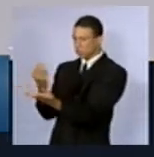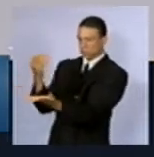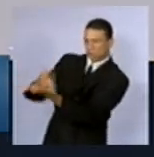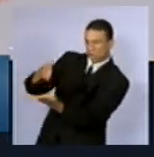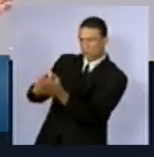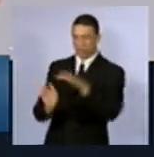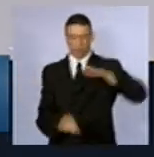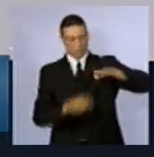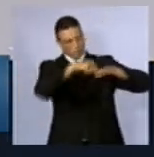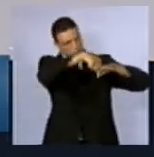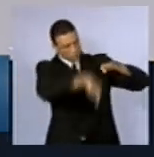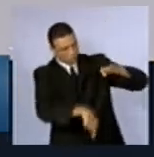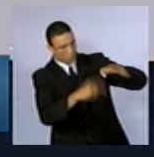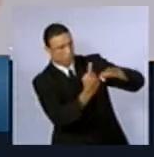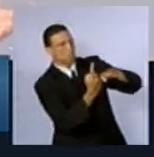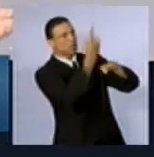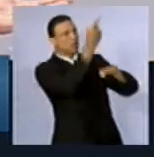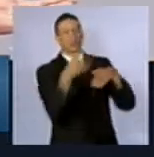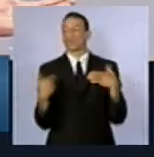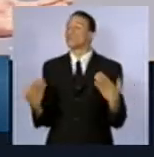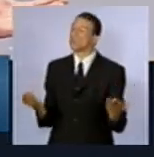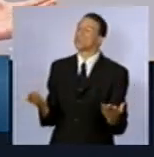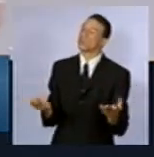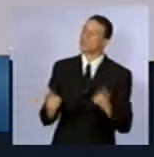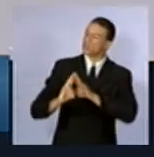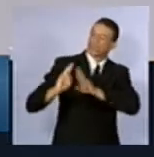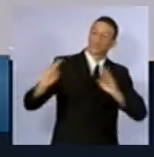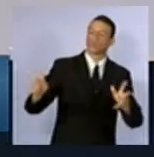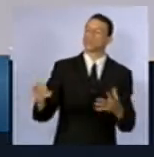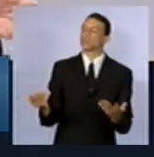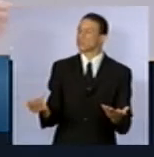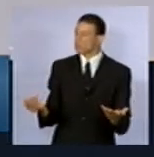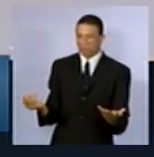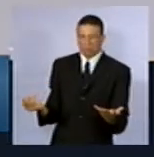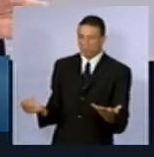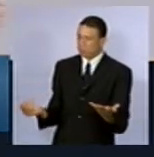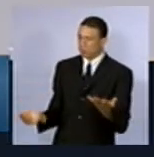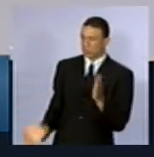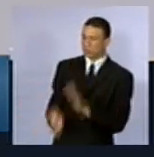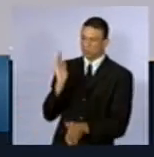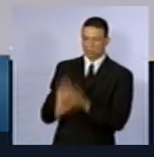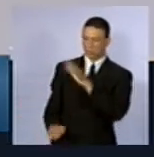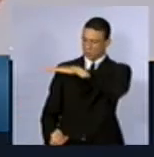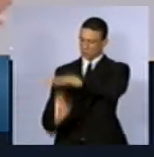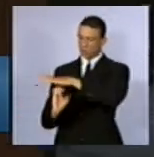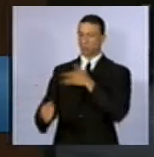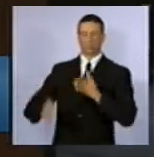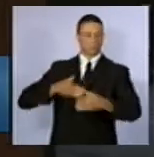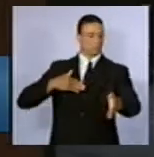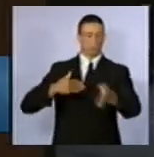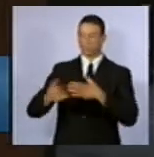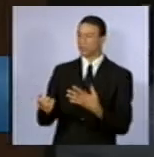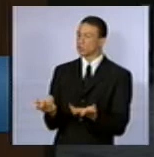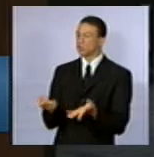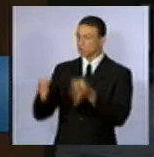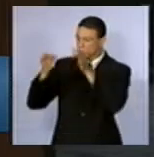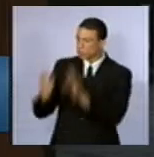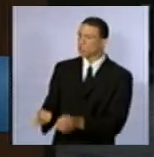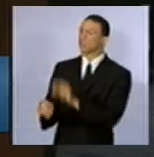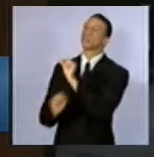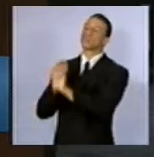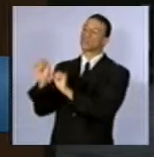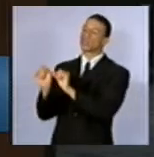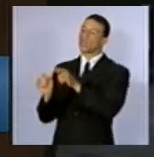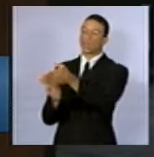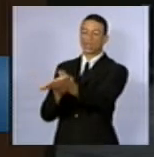enterrar quer dizer então Eh essa diferença enfim ser prop operador não faz diferença o ideal seria